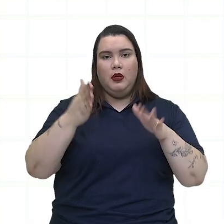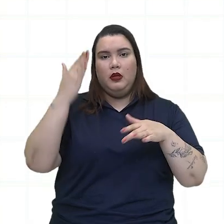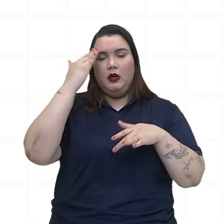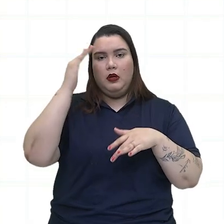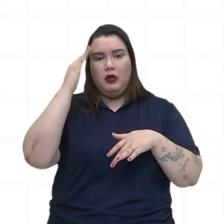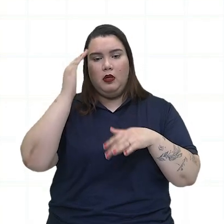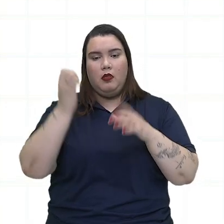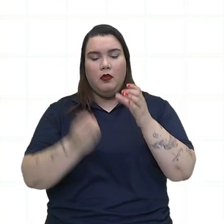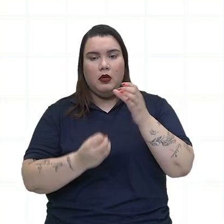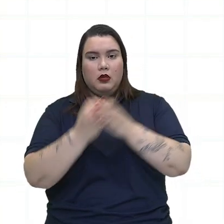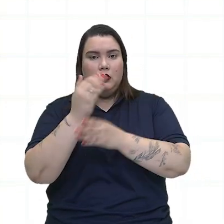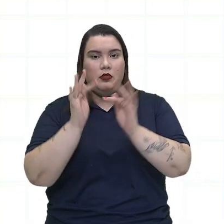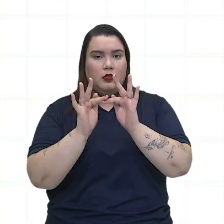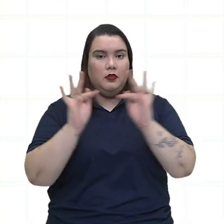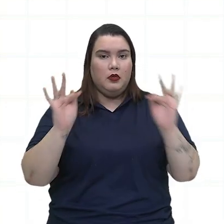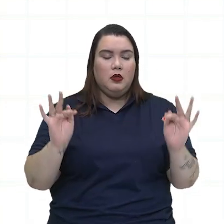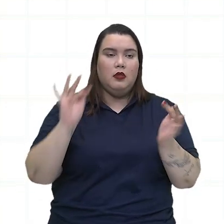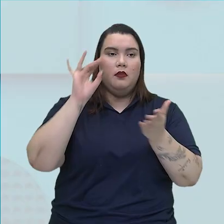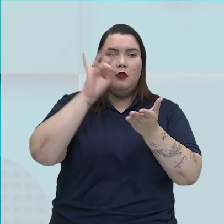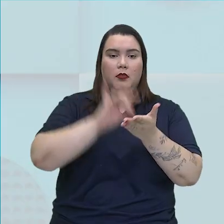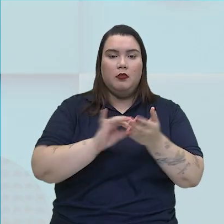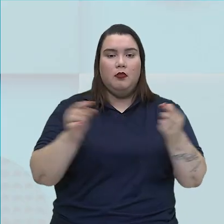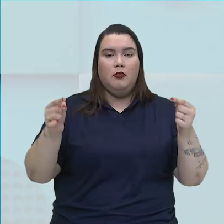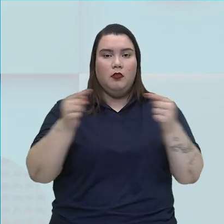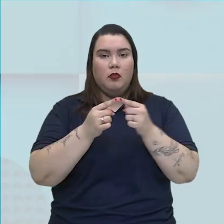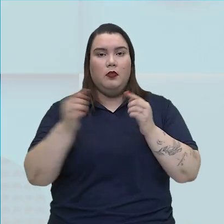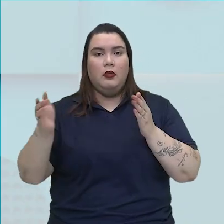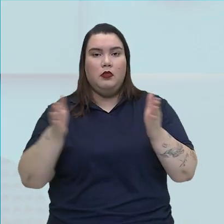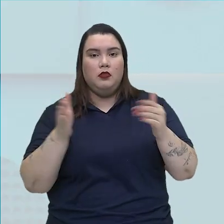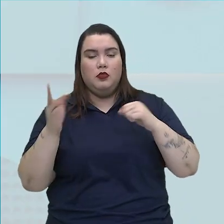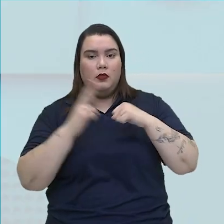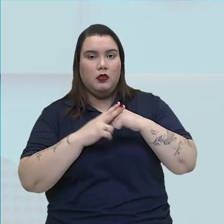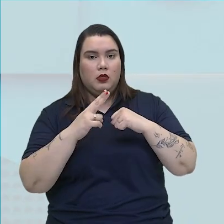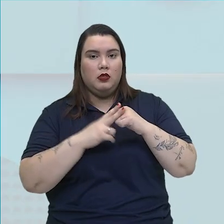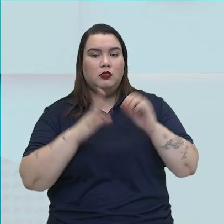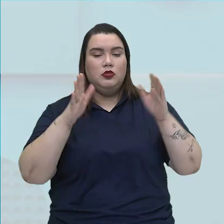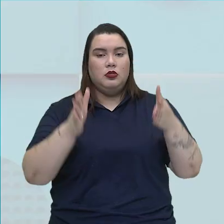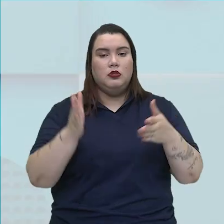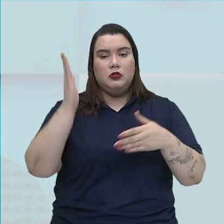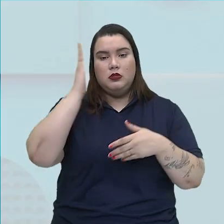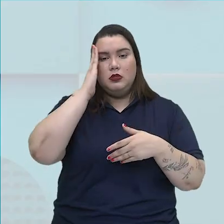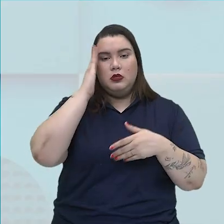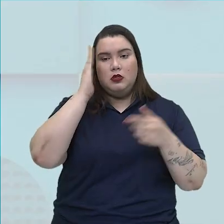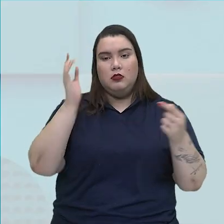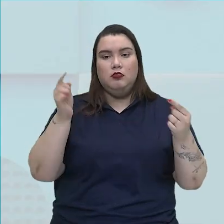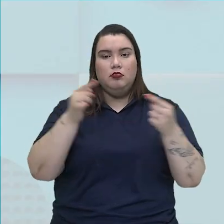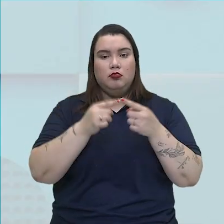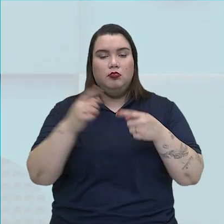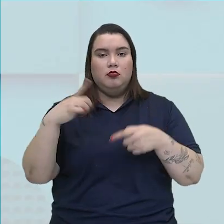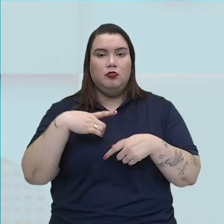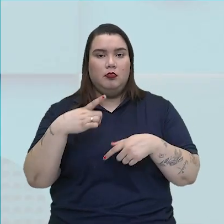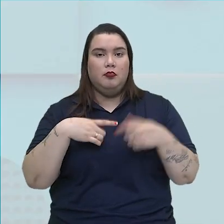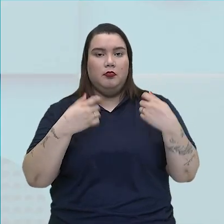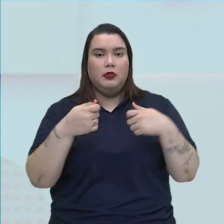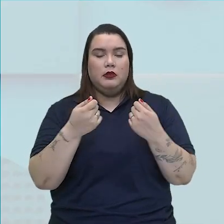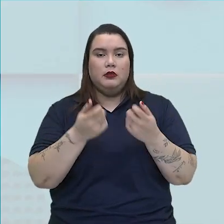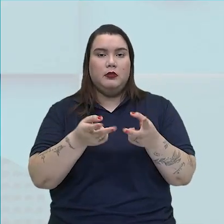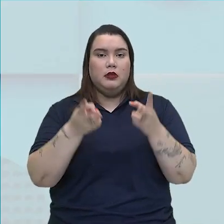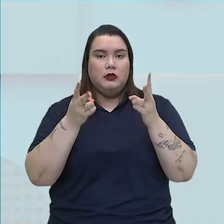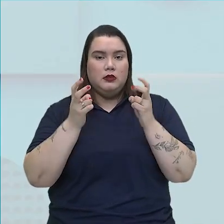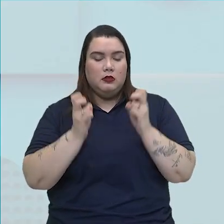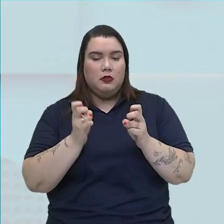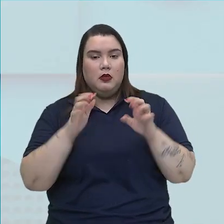frases afirmativas no Simple Present, vimos aí essa exceção que existe, que precisa ser